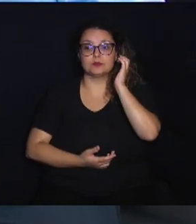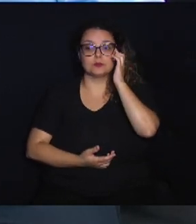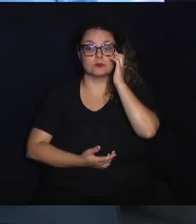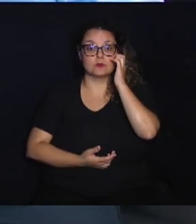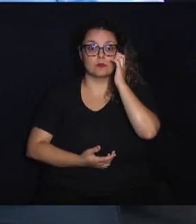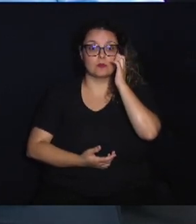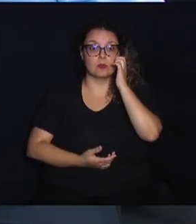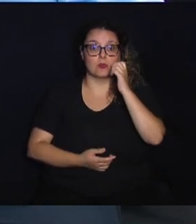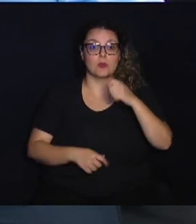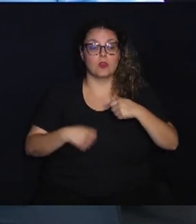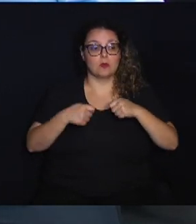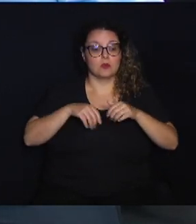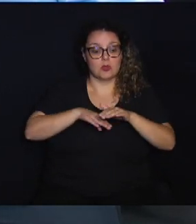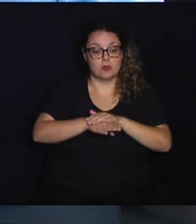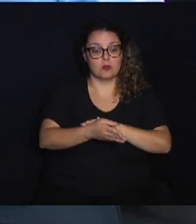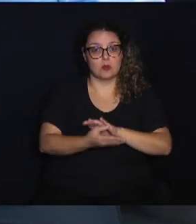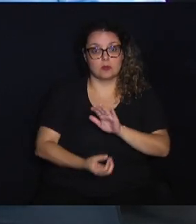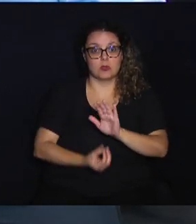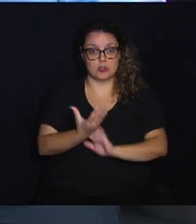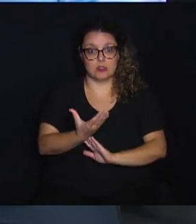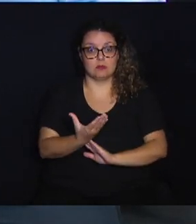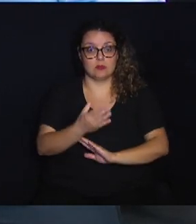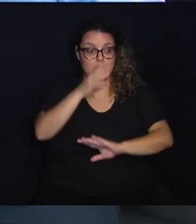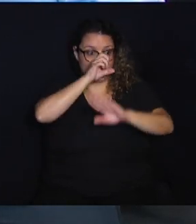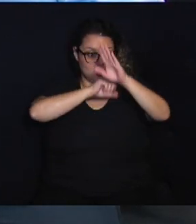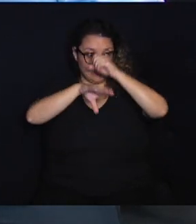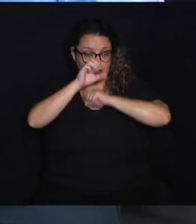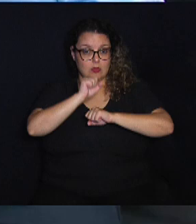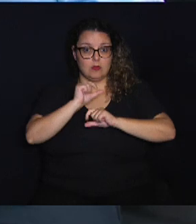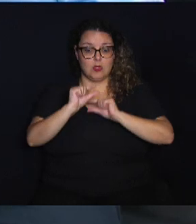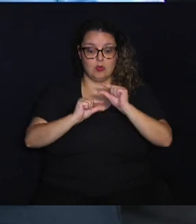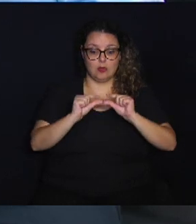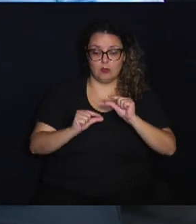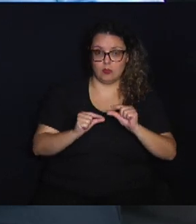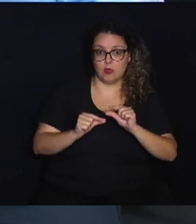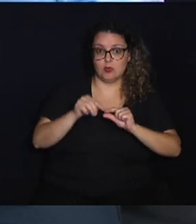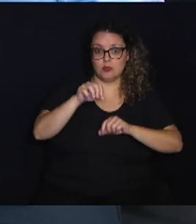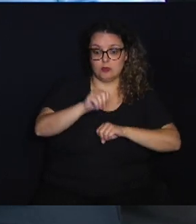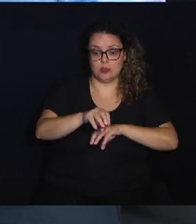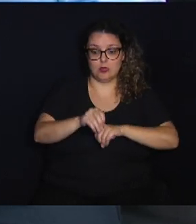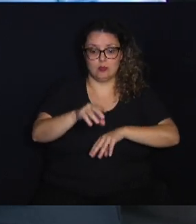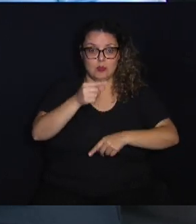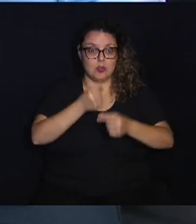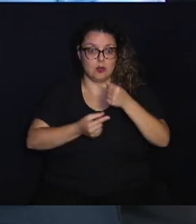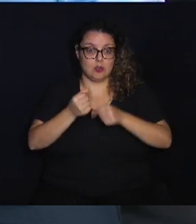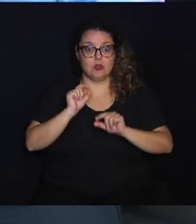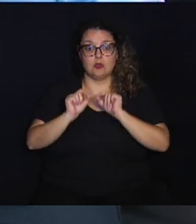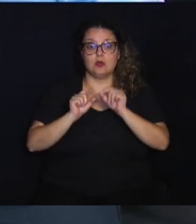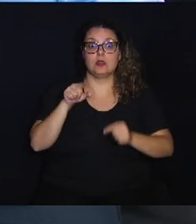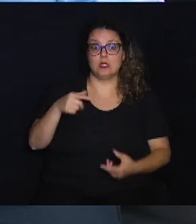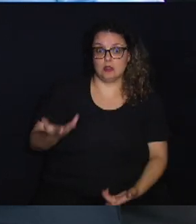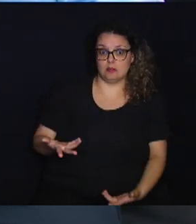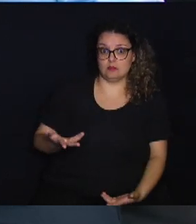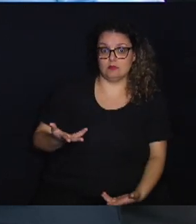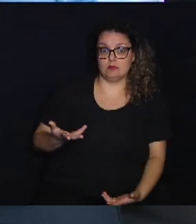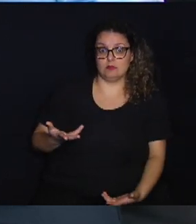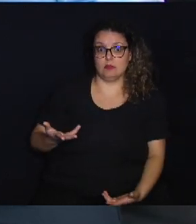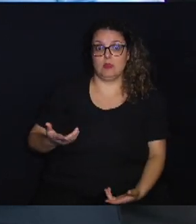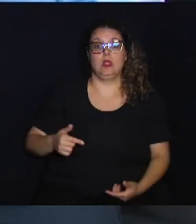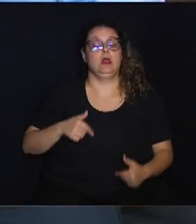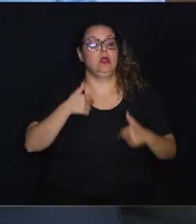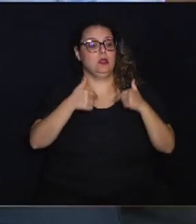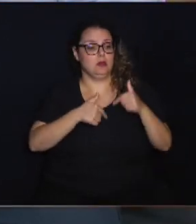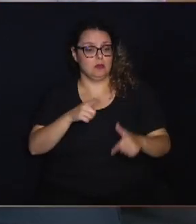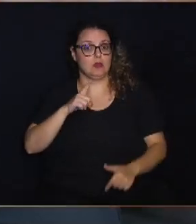que criar o hábito e aprender um pouco sobre educação financeira. O que é? É trabalhar com o que ela tem,